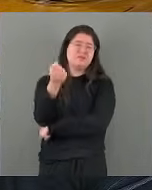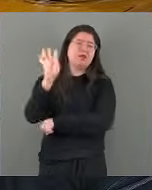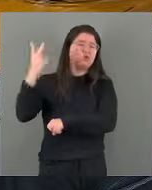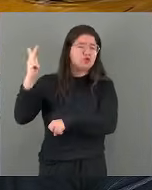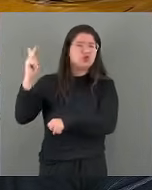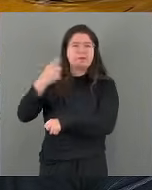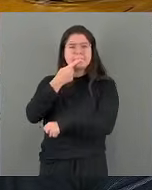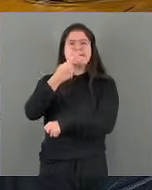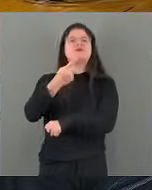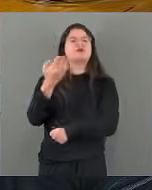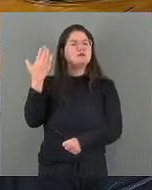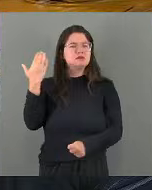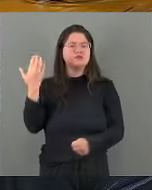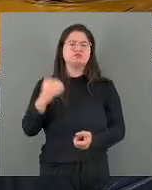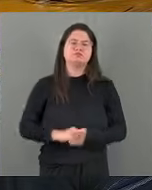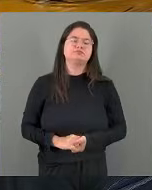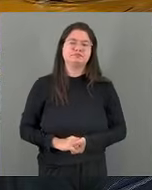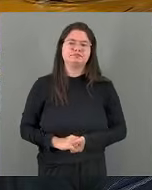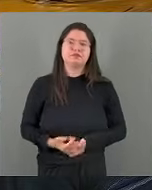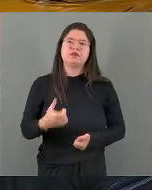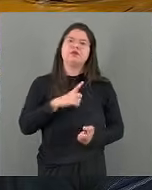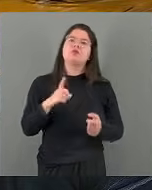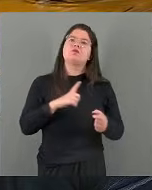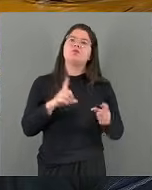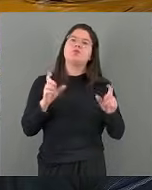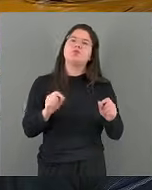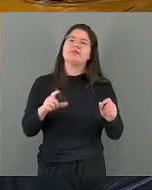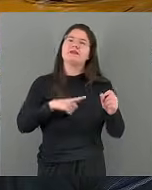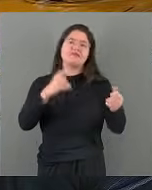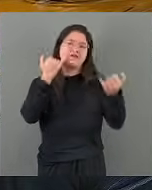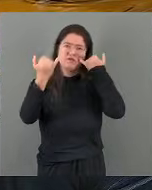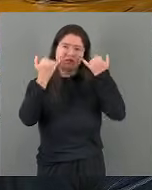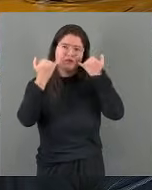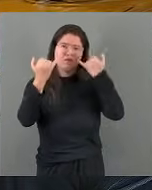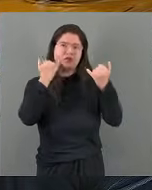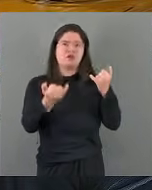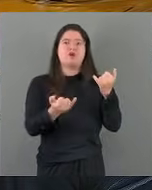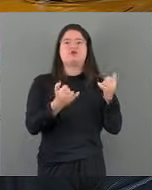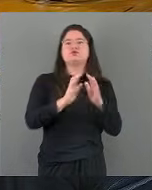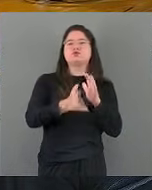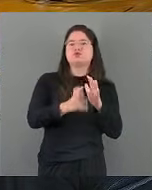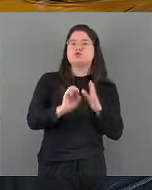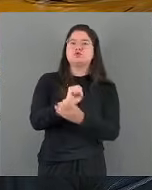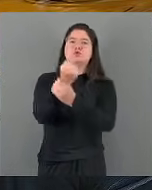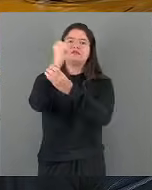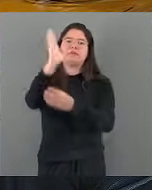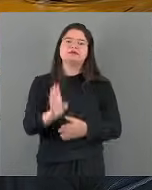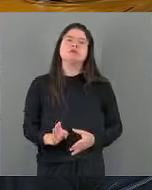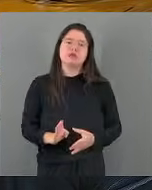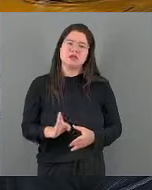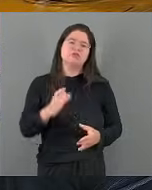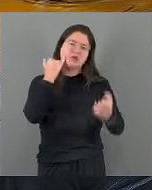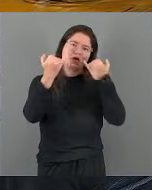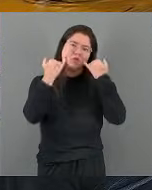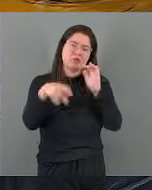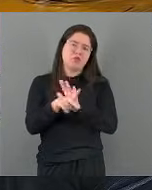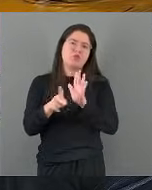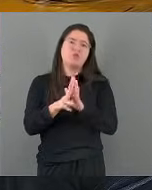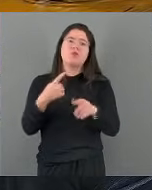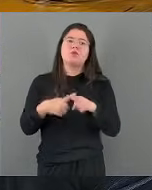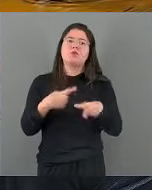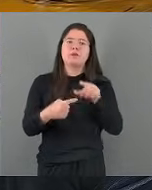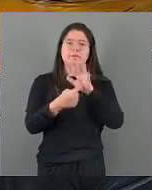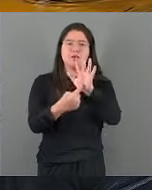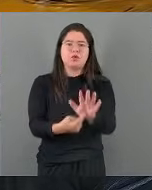recente, diga-se de passagem. Eu tenho usado muito os dados do Fórum Brasileiro de Segurança Pública, porque